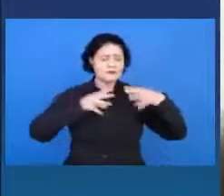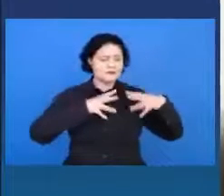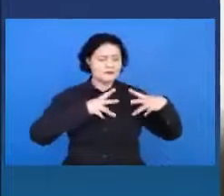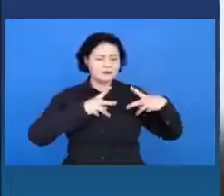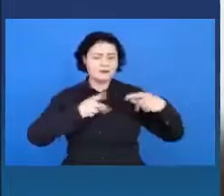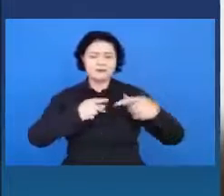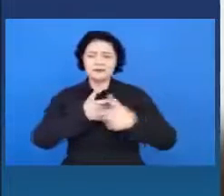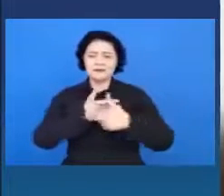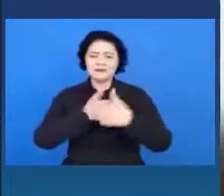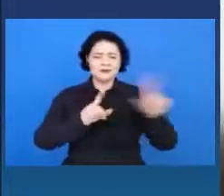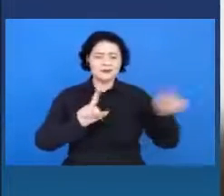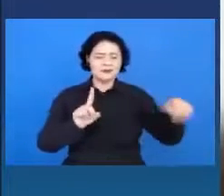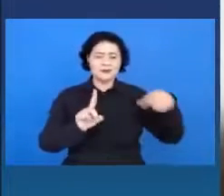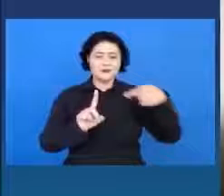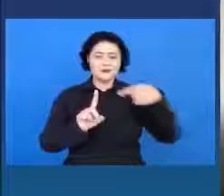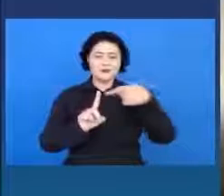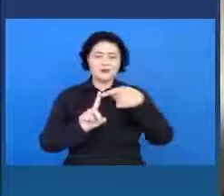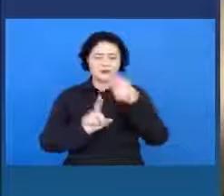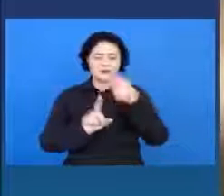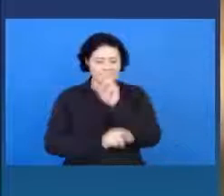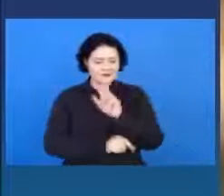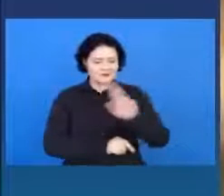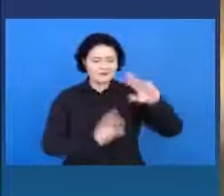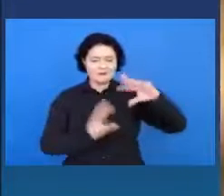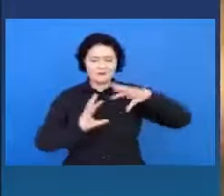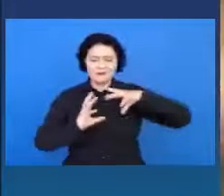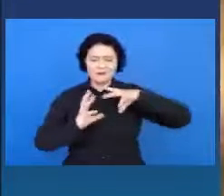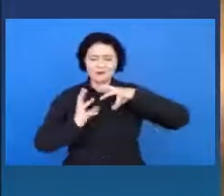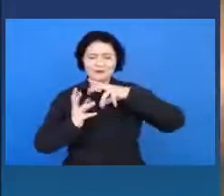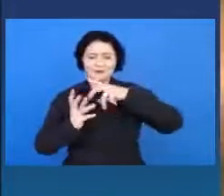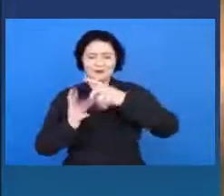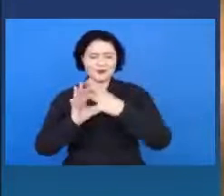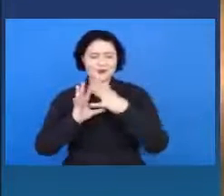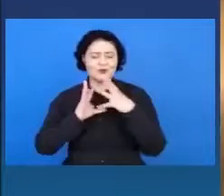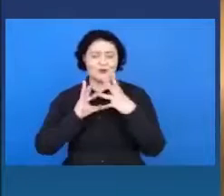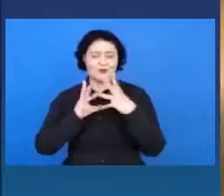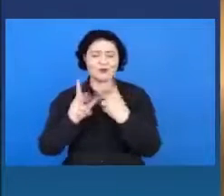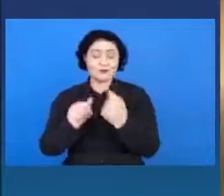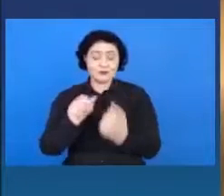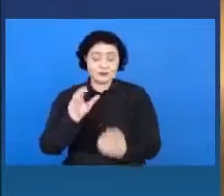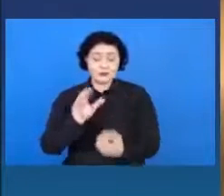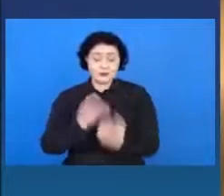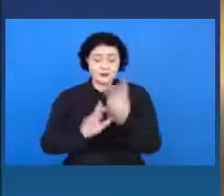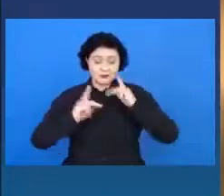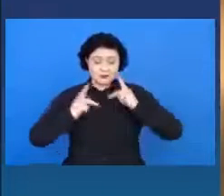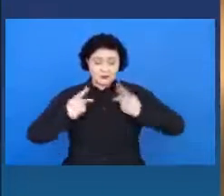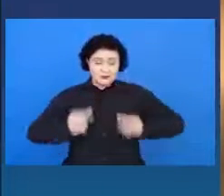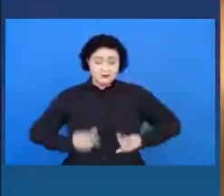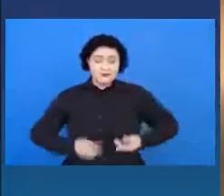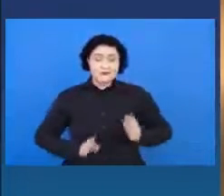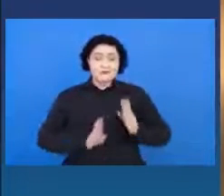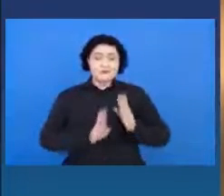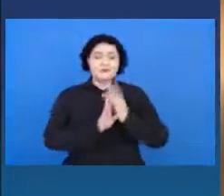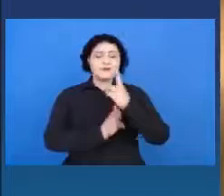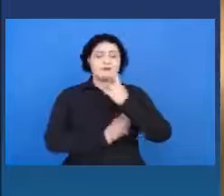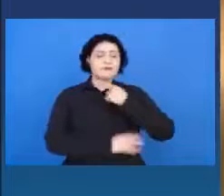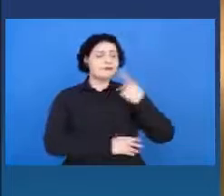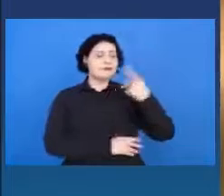coisas Senhor Dos Mundos ele nos criou por sua vontade